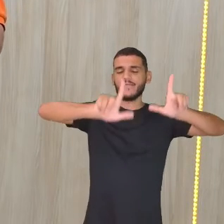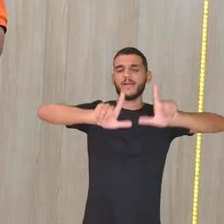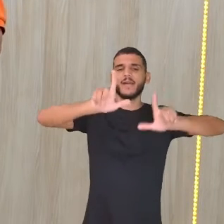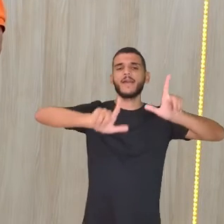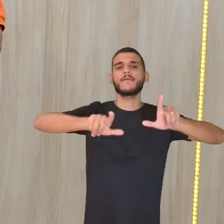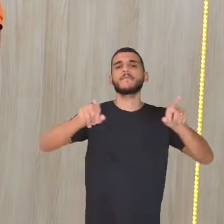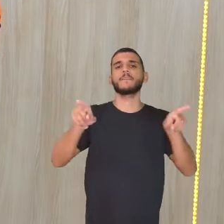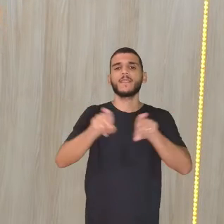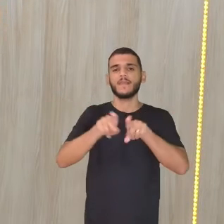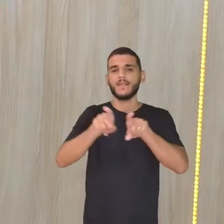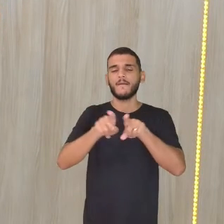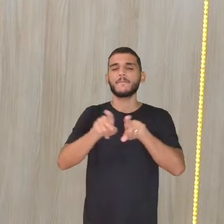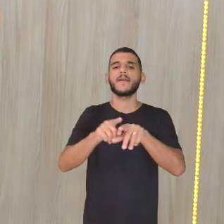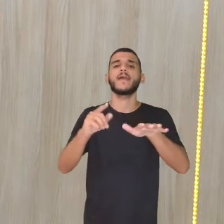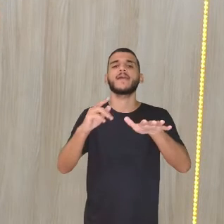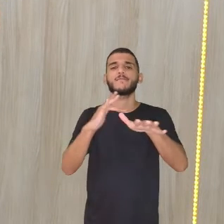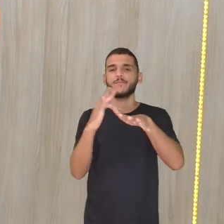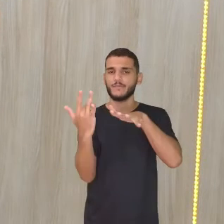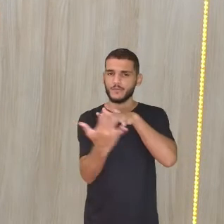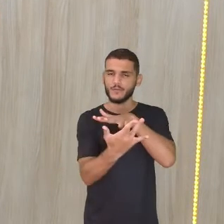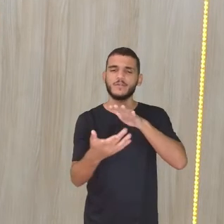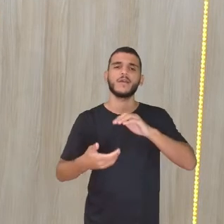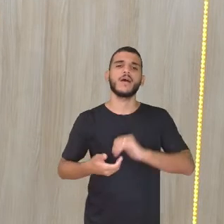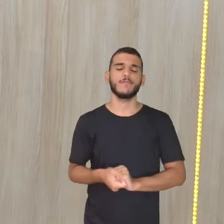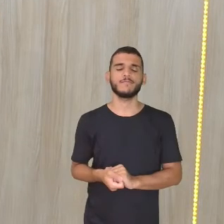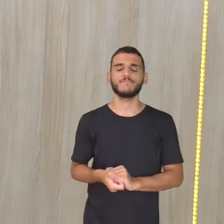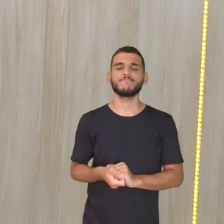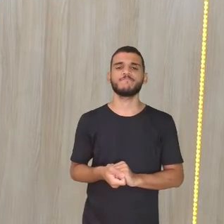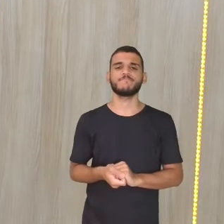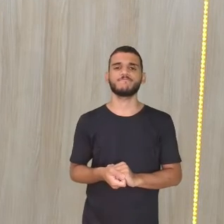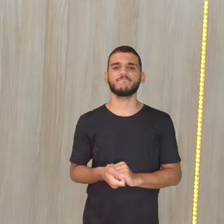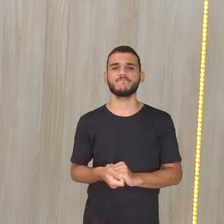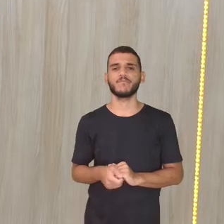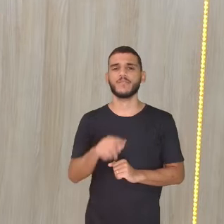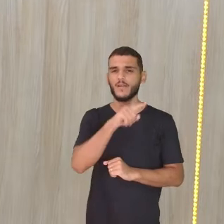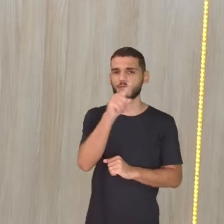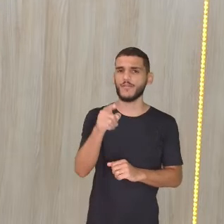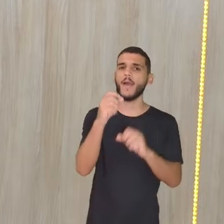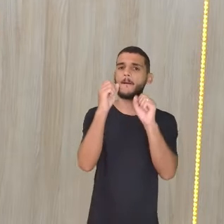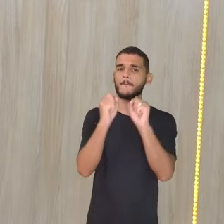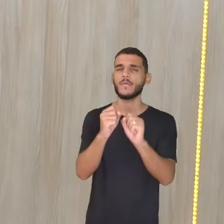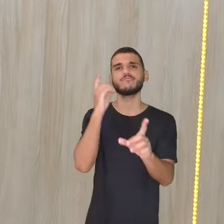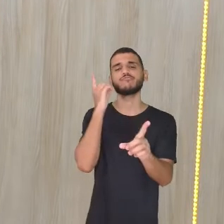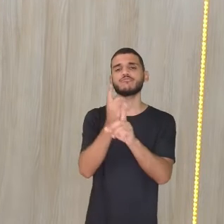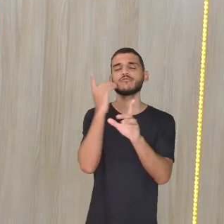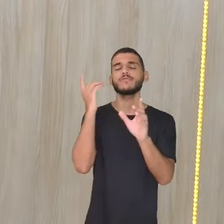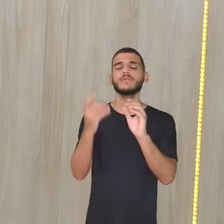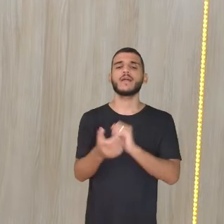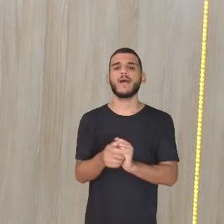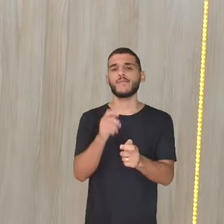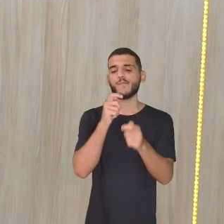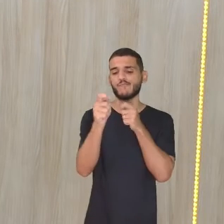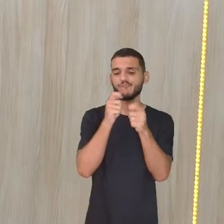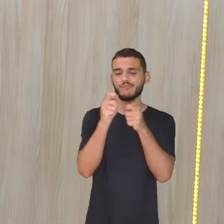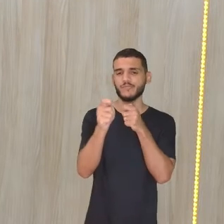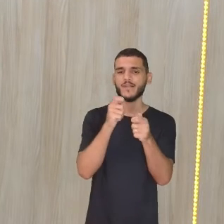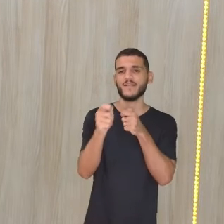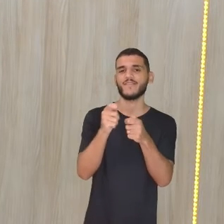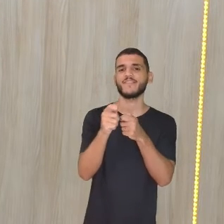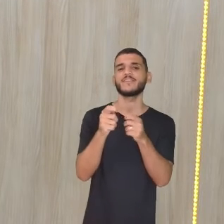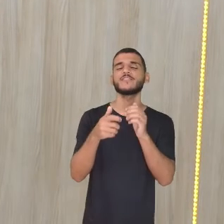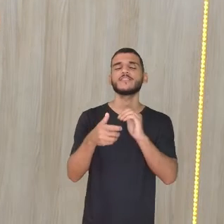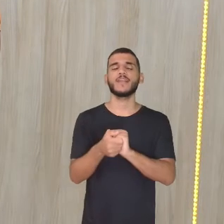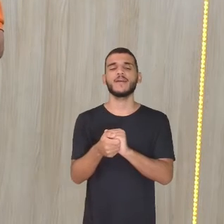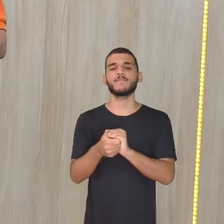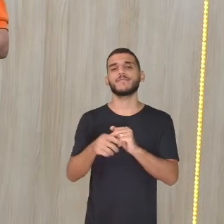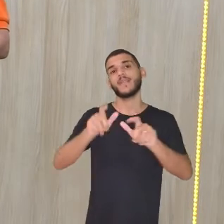na mídia, não é, digital. E aí vocês podem encontrar uma entrevista sendo exibida, não é, na